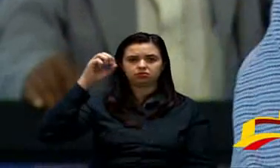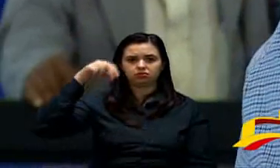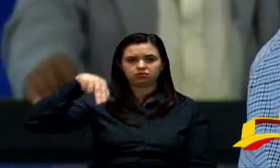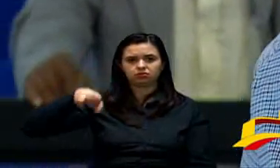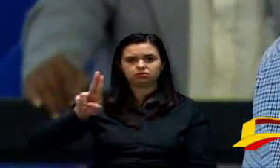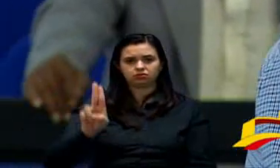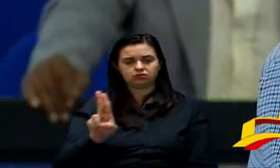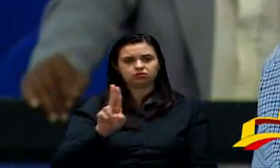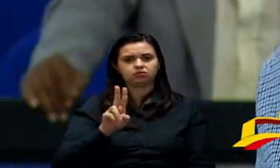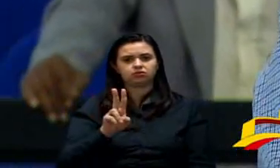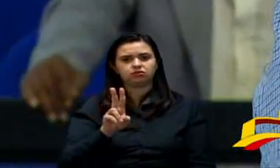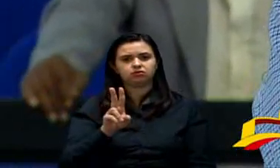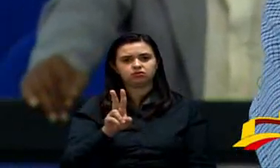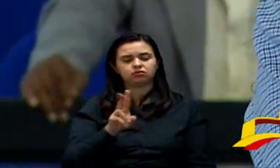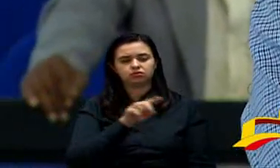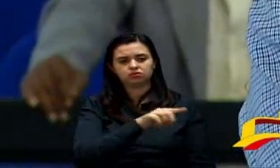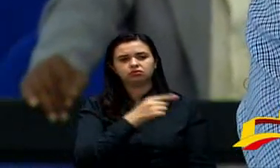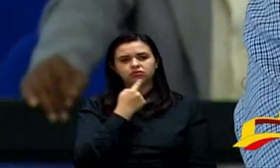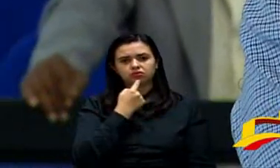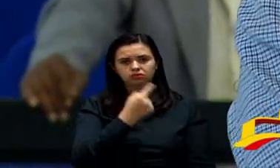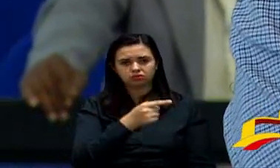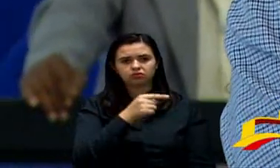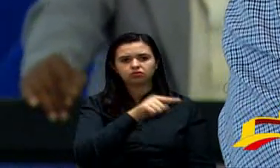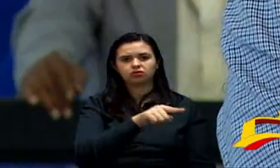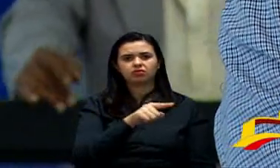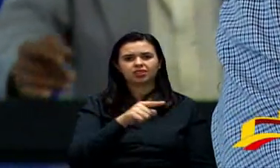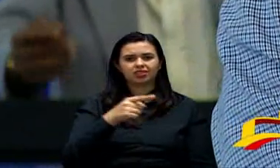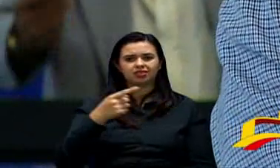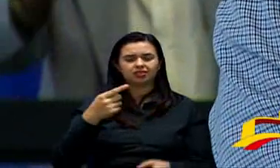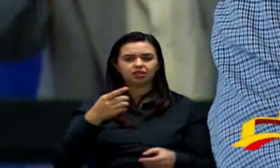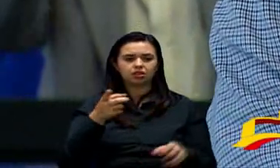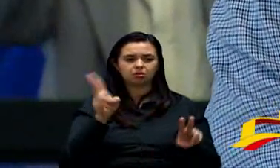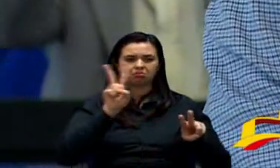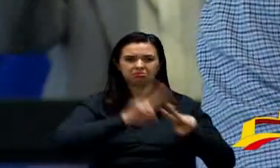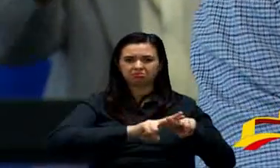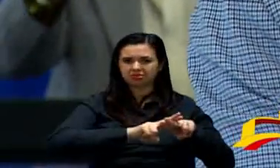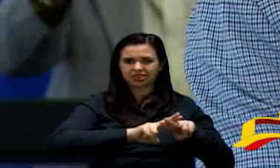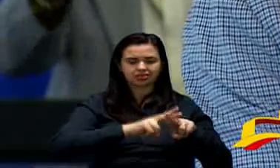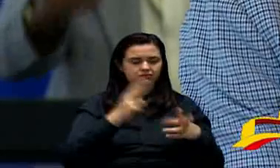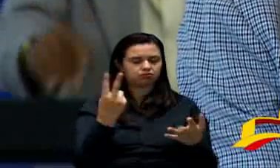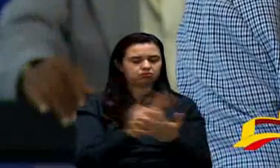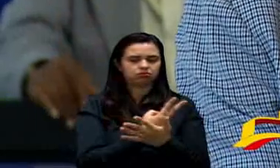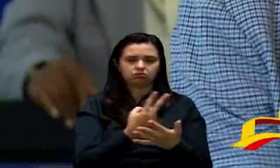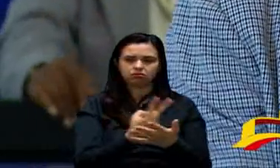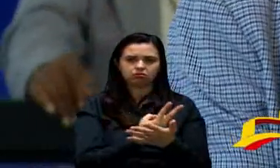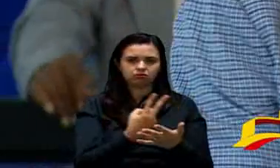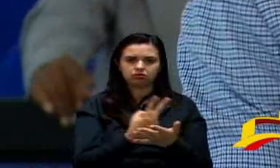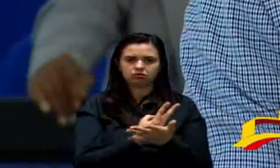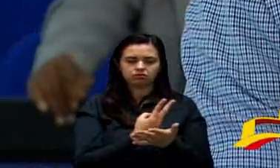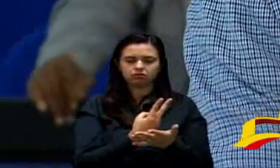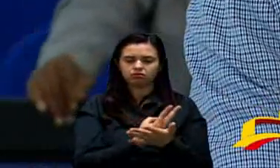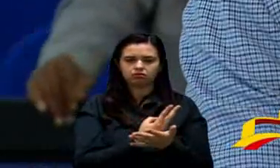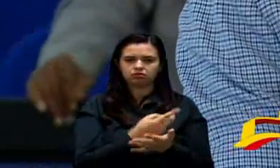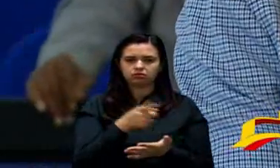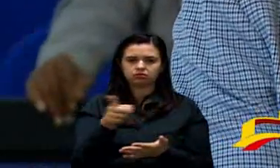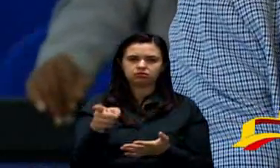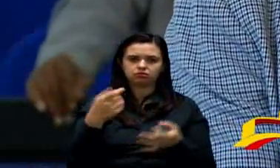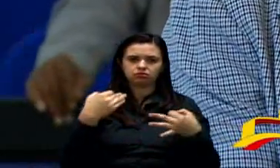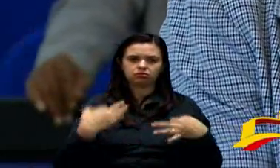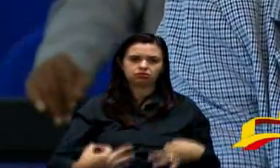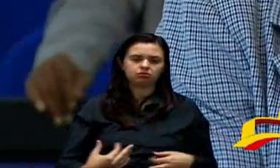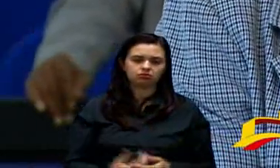considerou injusta a prisão do presidente Lula como preso político. Então, eu queria pedir que se